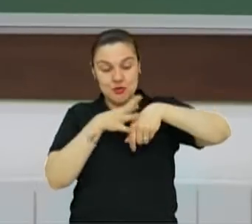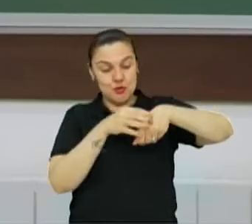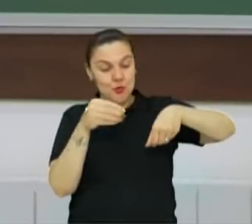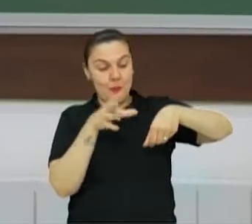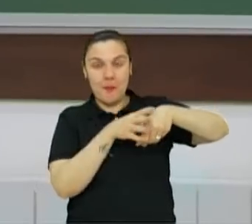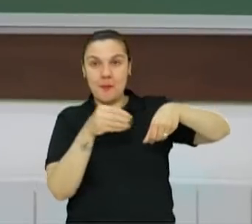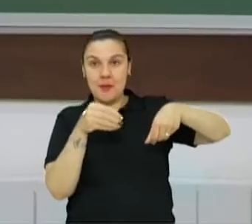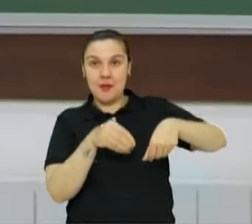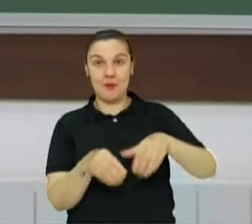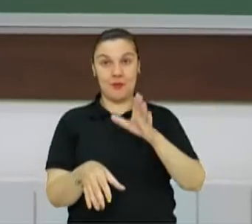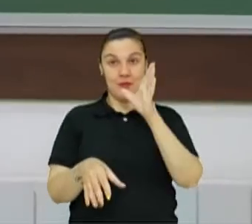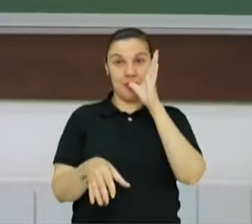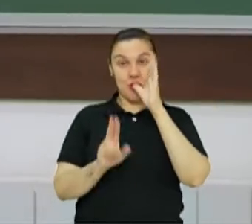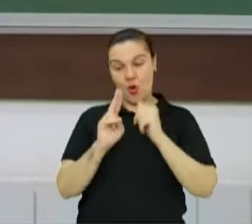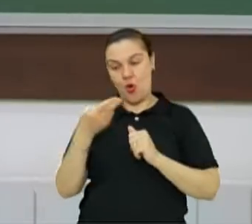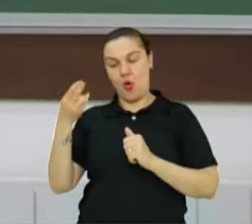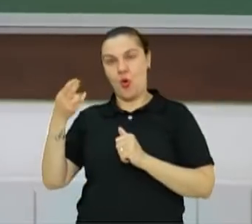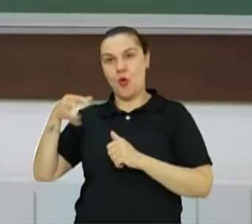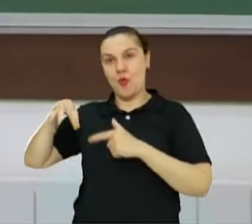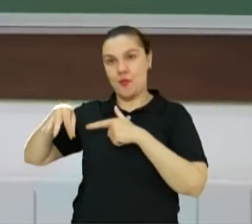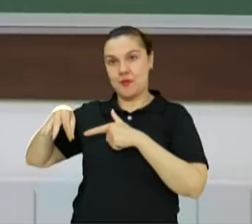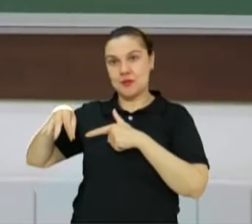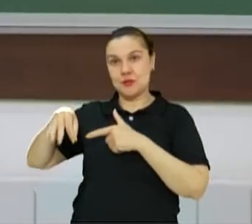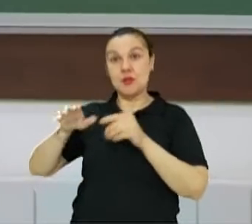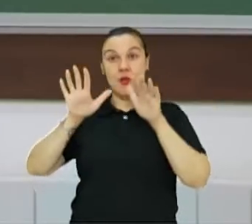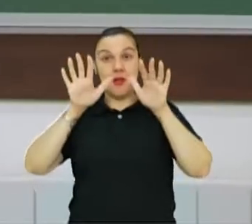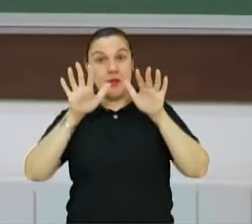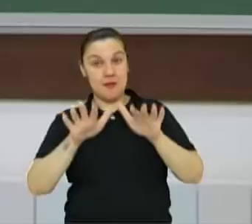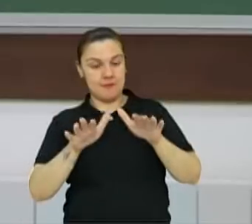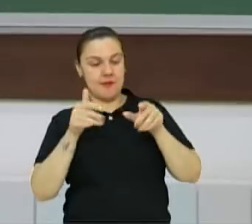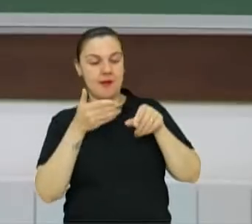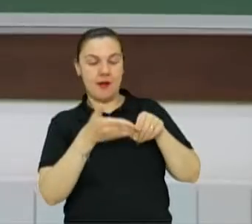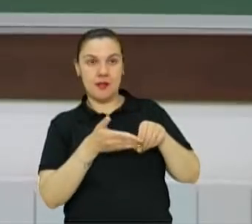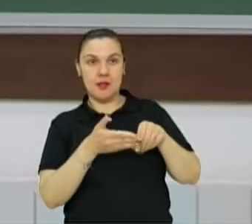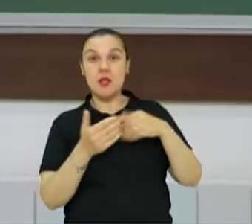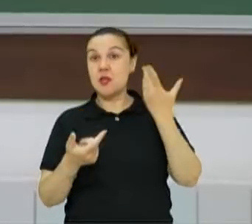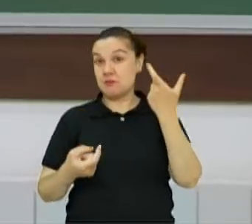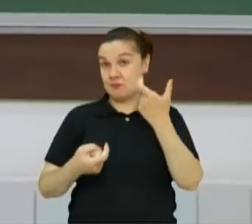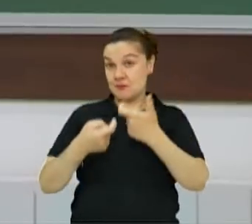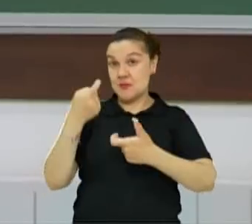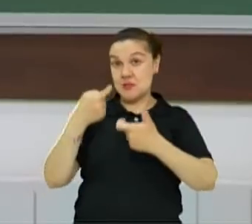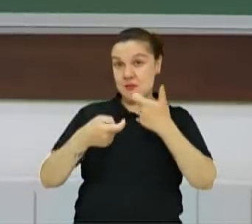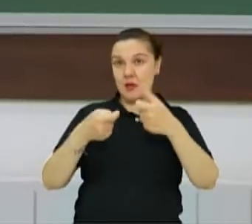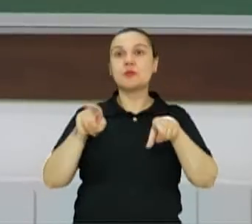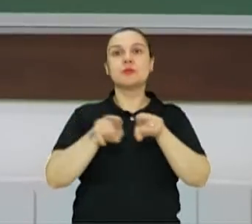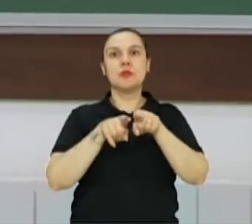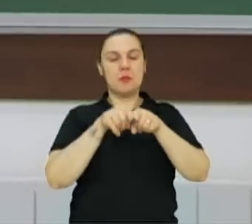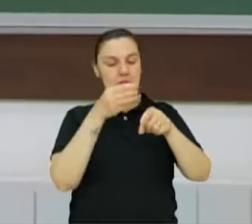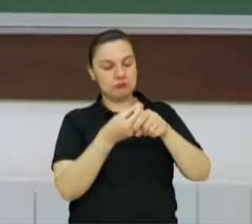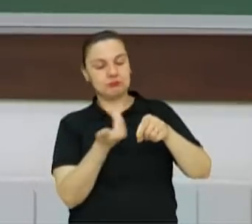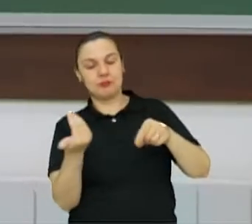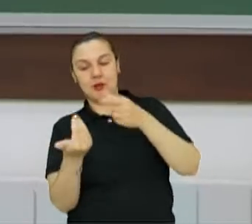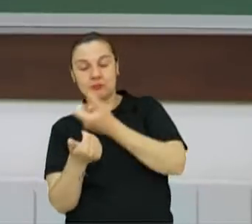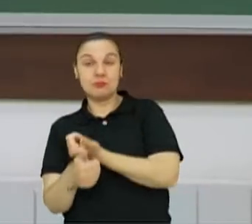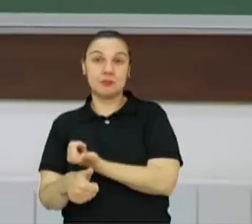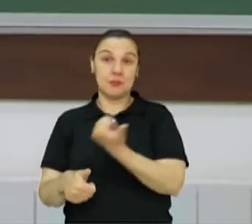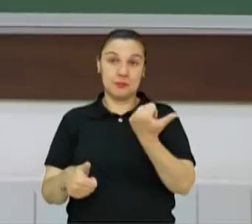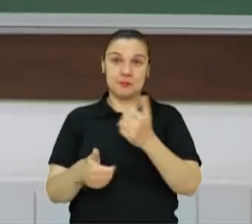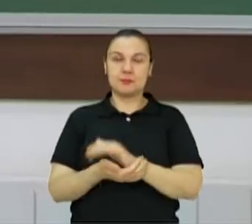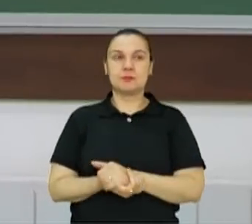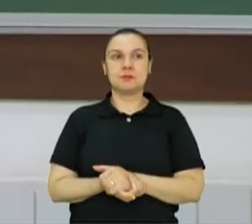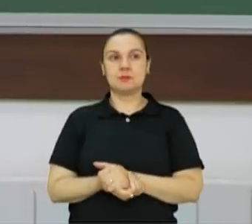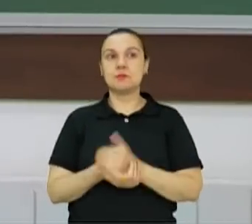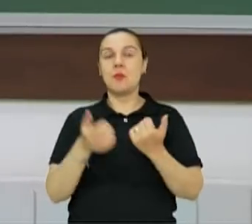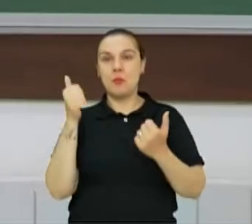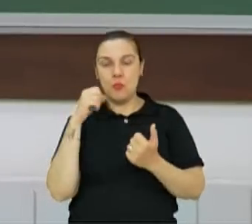da região pubiana. Então ele se instala ali e durante um ato sexual, ele pode ser transmitido, né, do homem para a